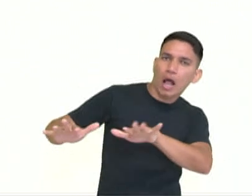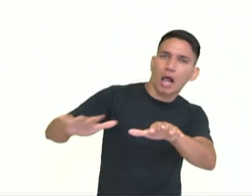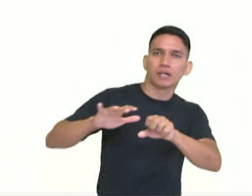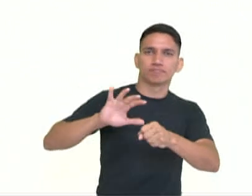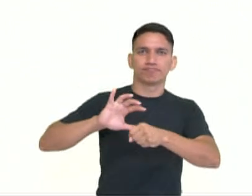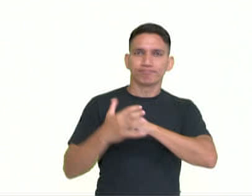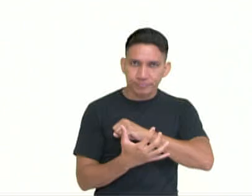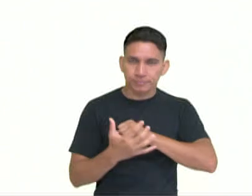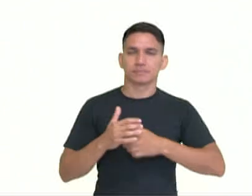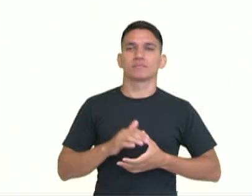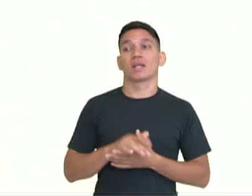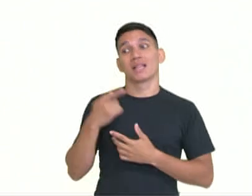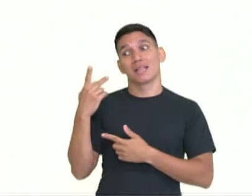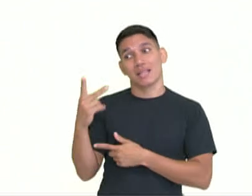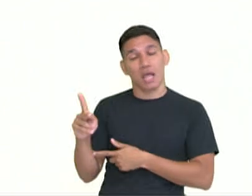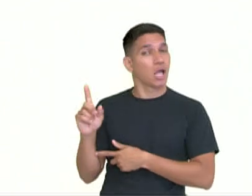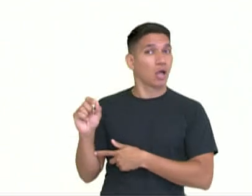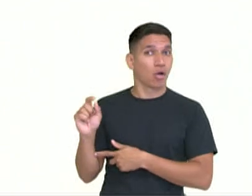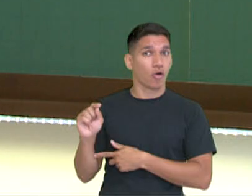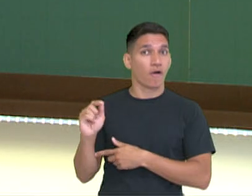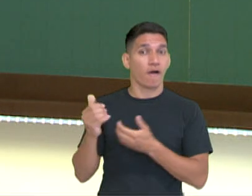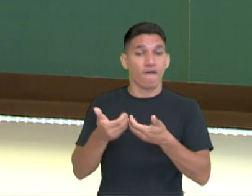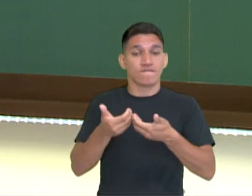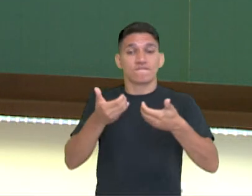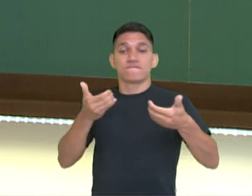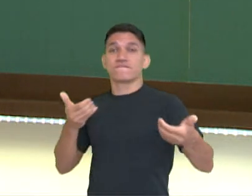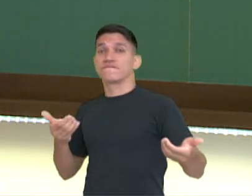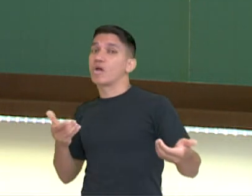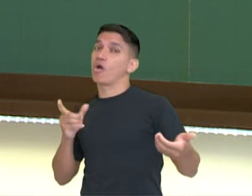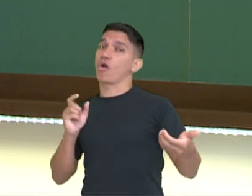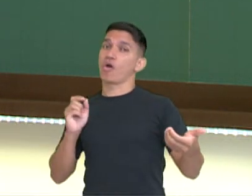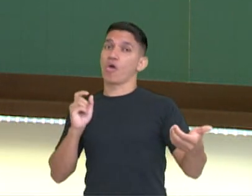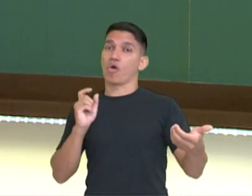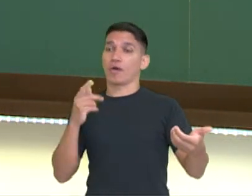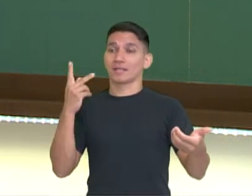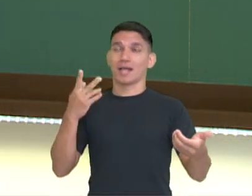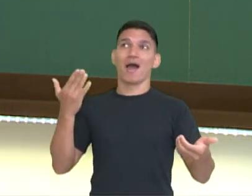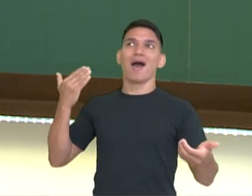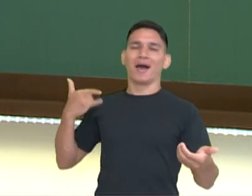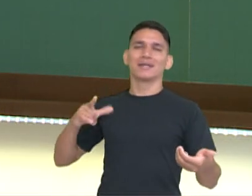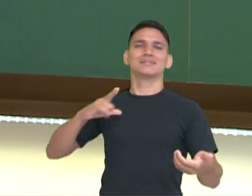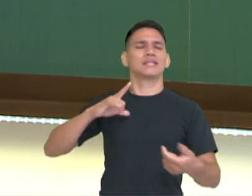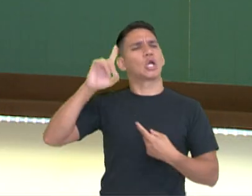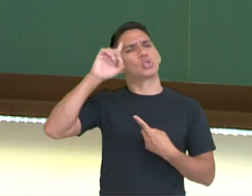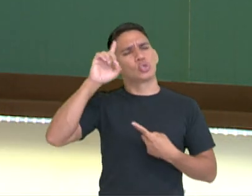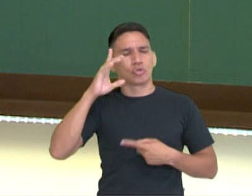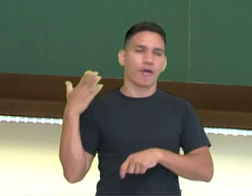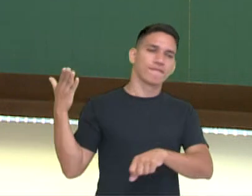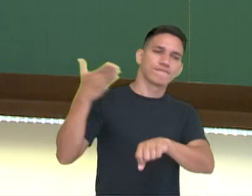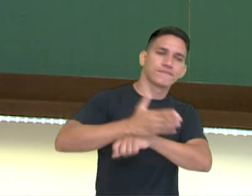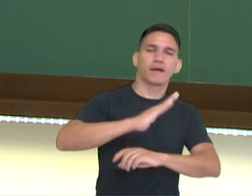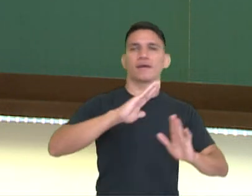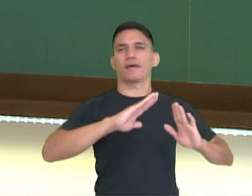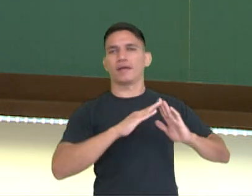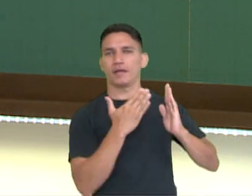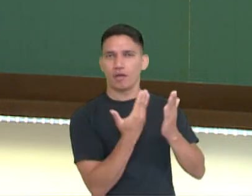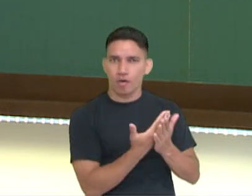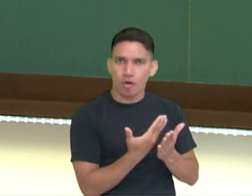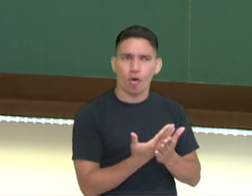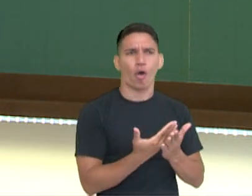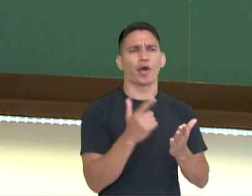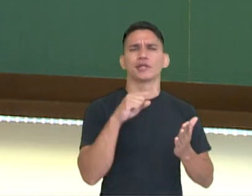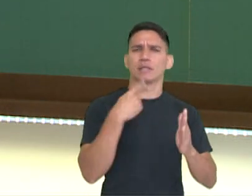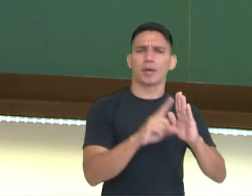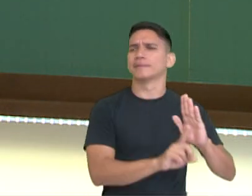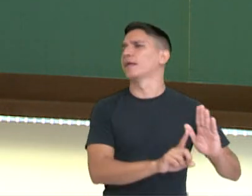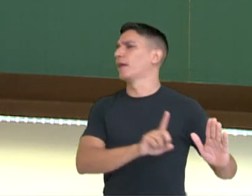Então, essa estudante, ela está fora da rotina que ela tinha antes, de ir para a escola, enfim.